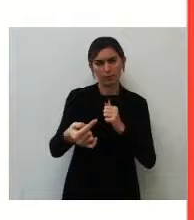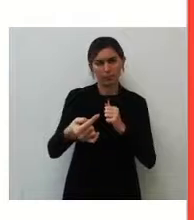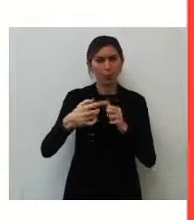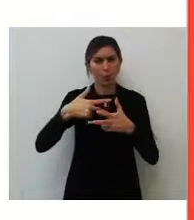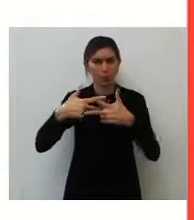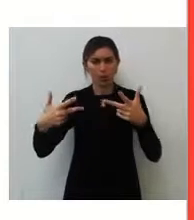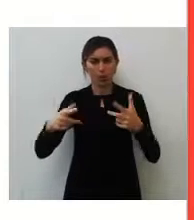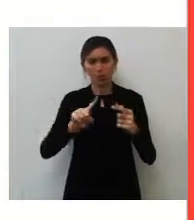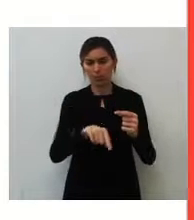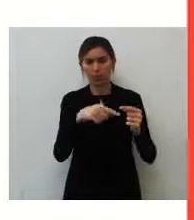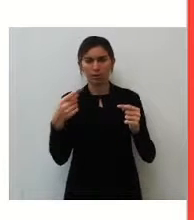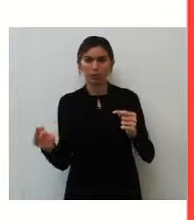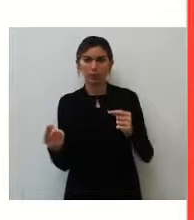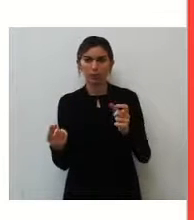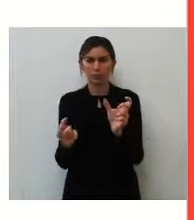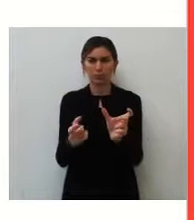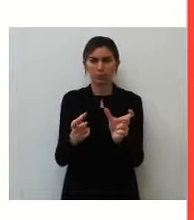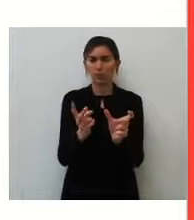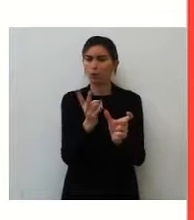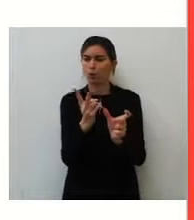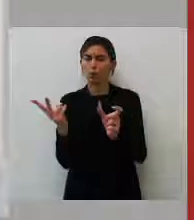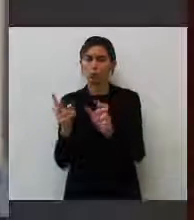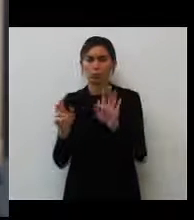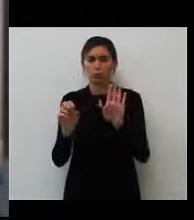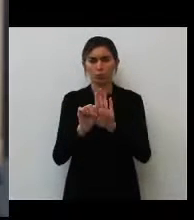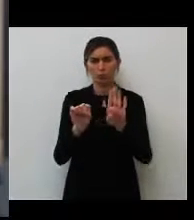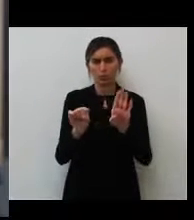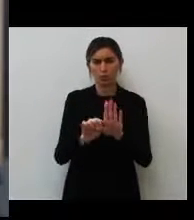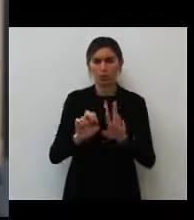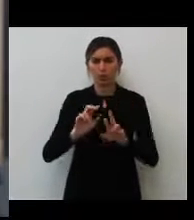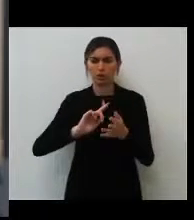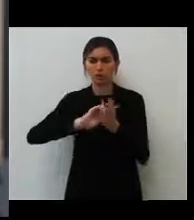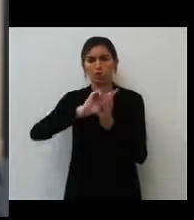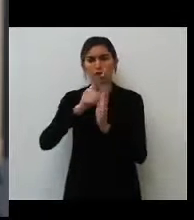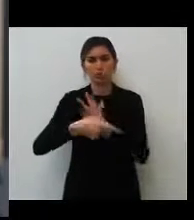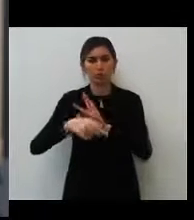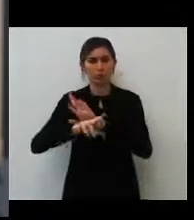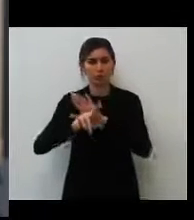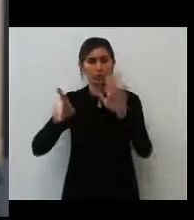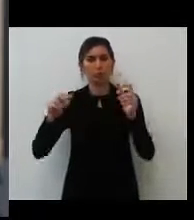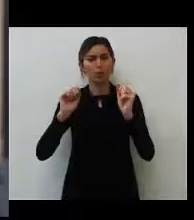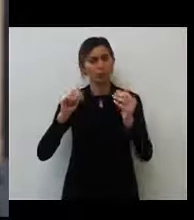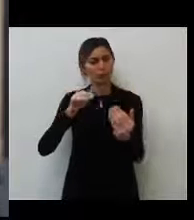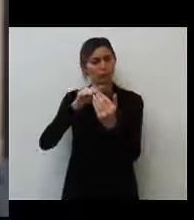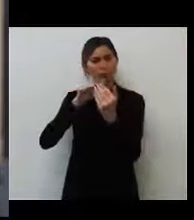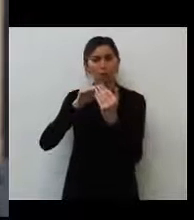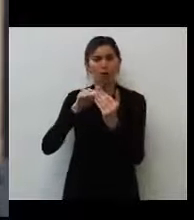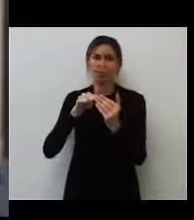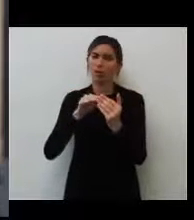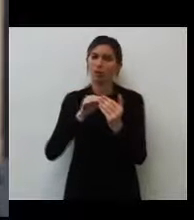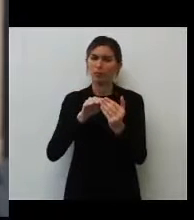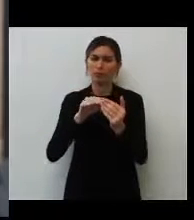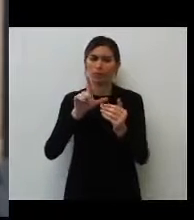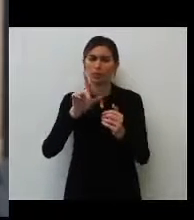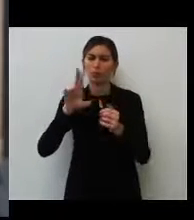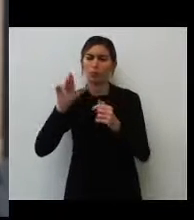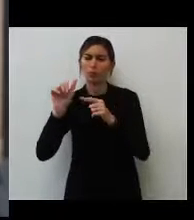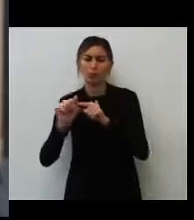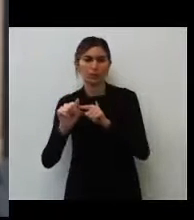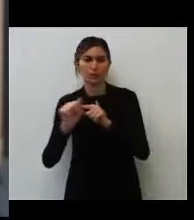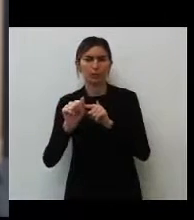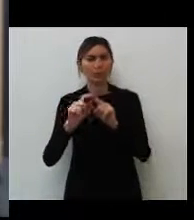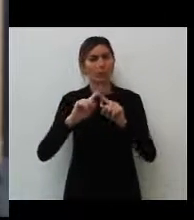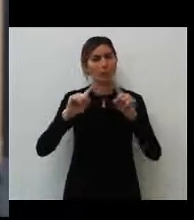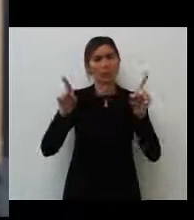não é posposto a dois substantivos em gêneros diferentes ele pode concordar com o mais próximo lula